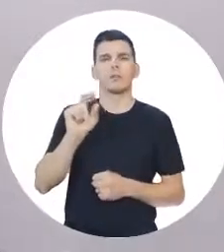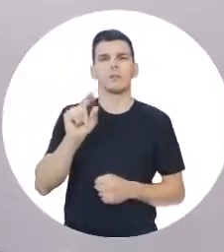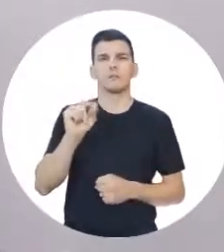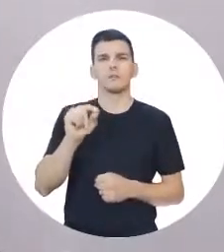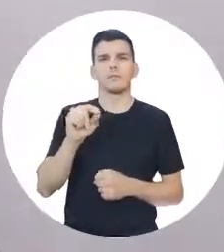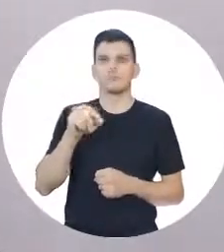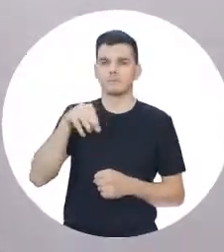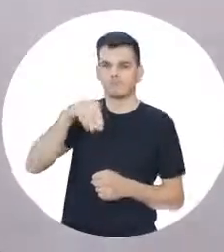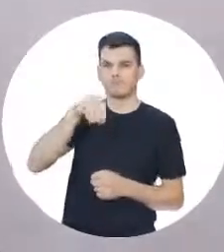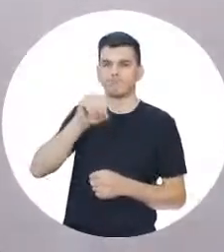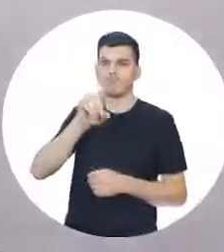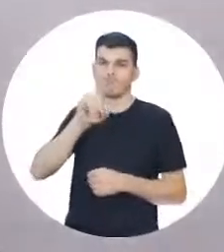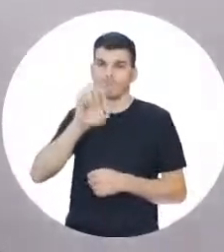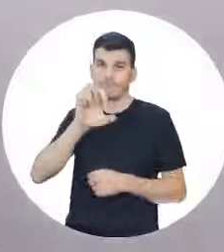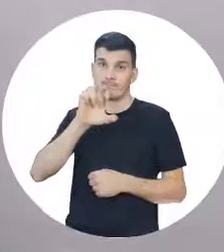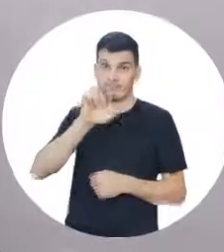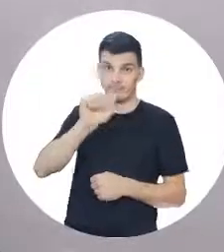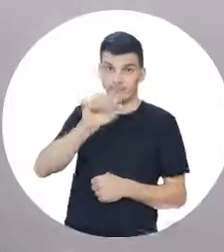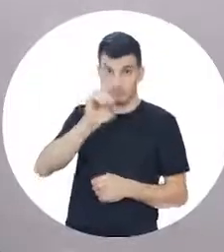um ácido